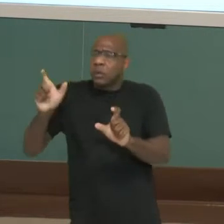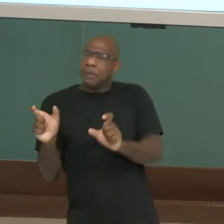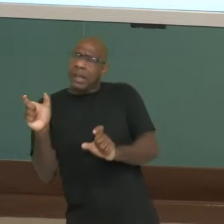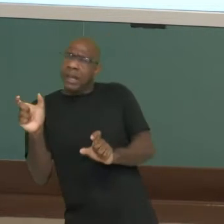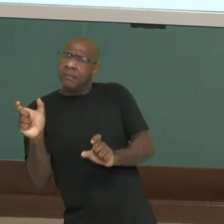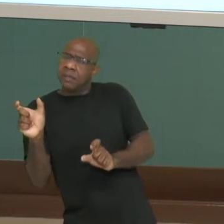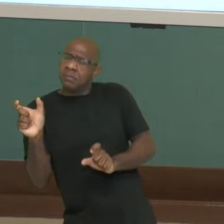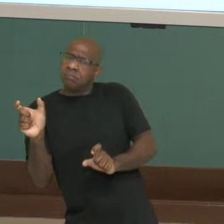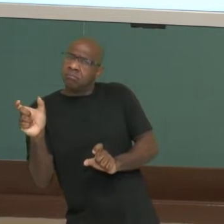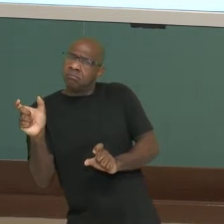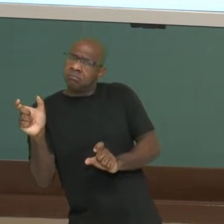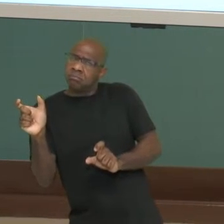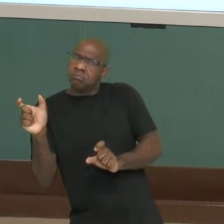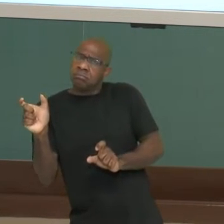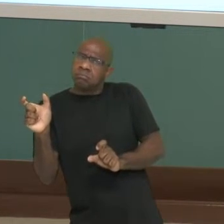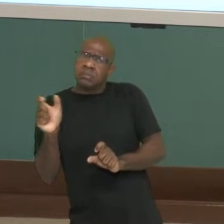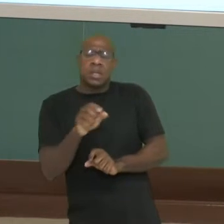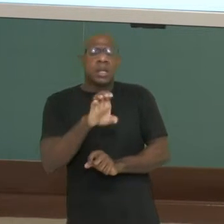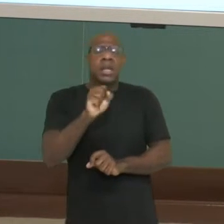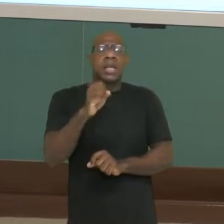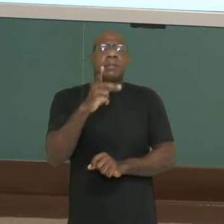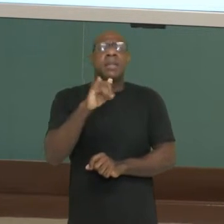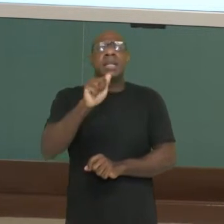ouvido? Especiação.